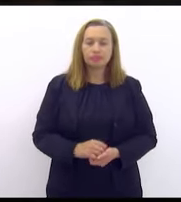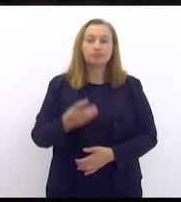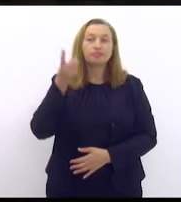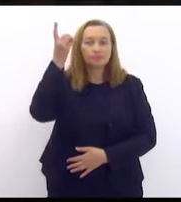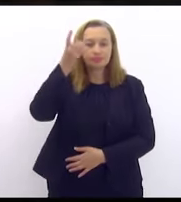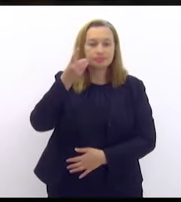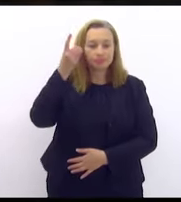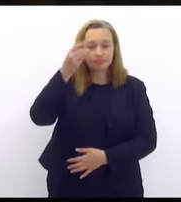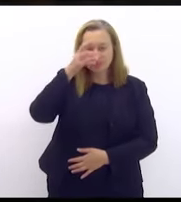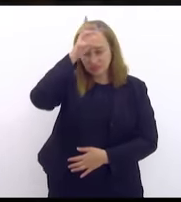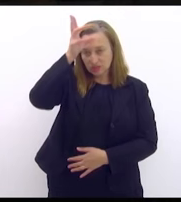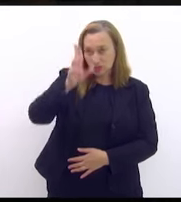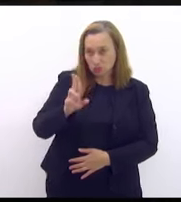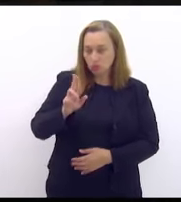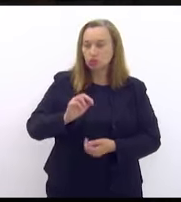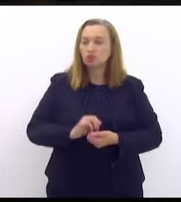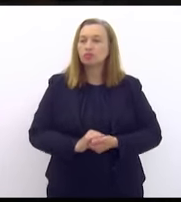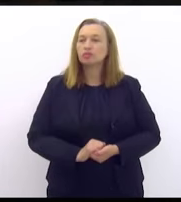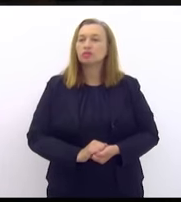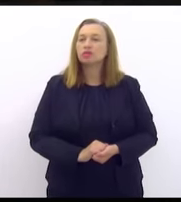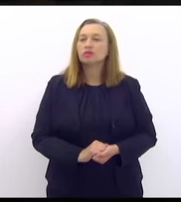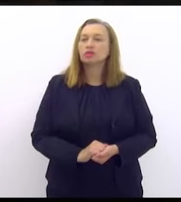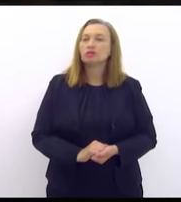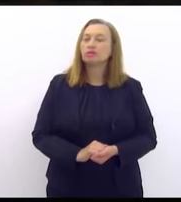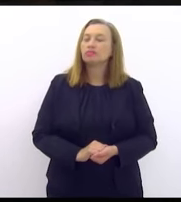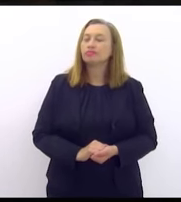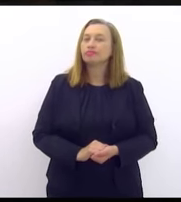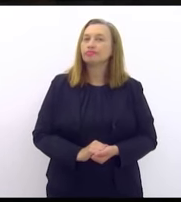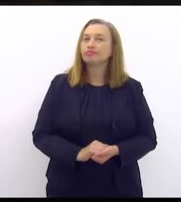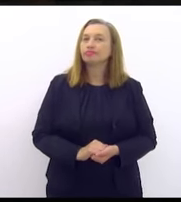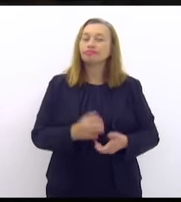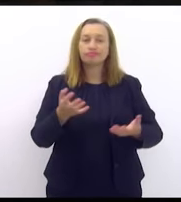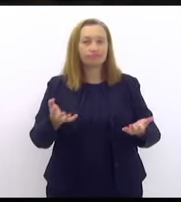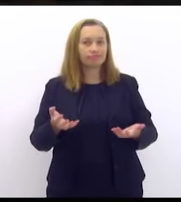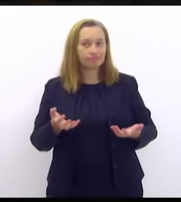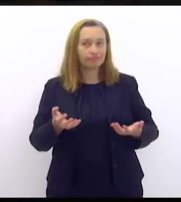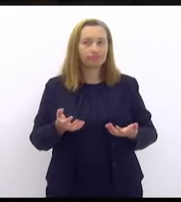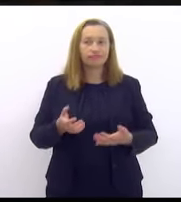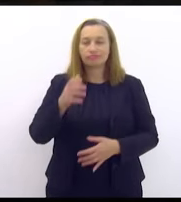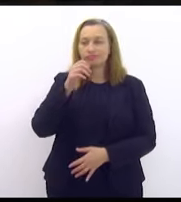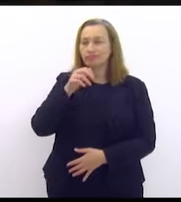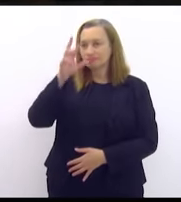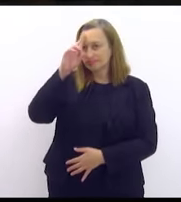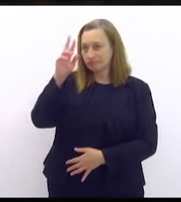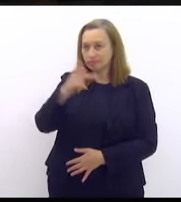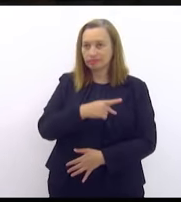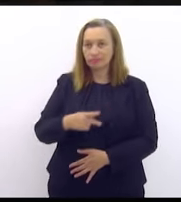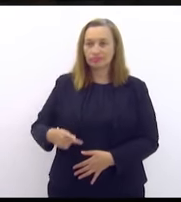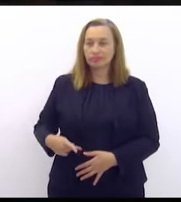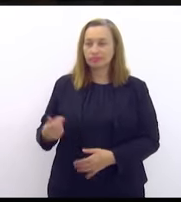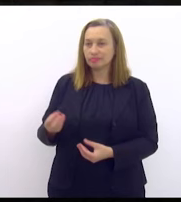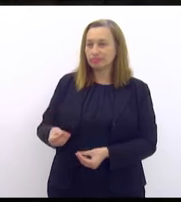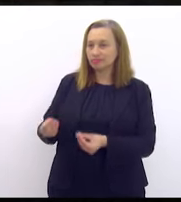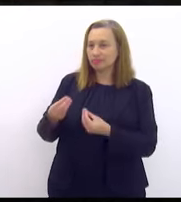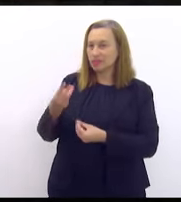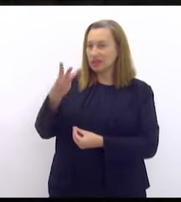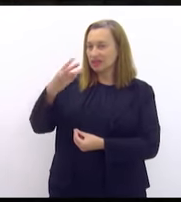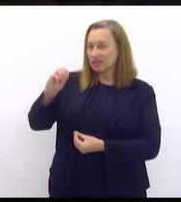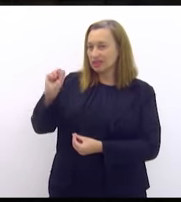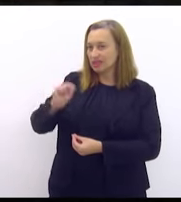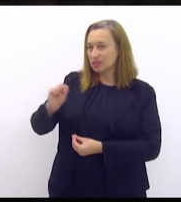deputada Tia Ju, queria que Vossa Excelência me desse 30 segundos de